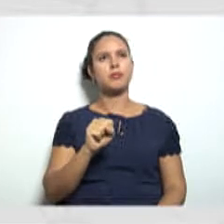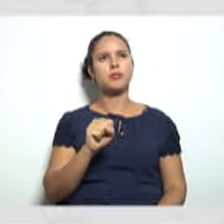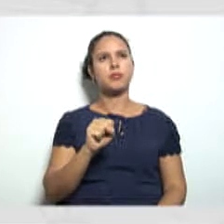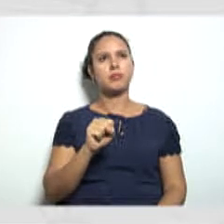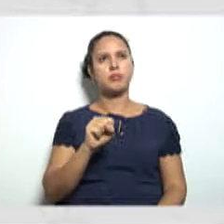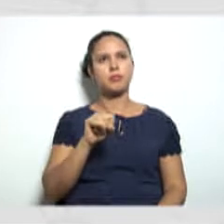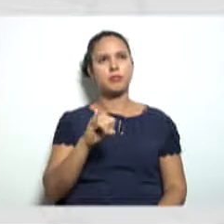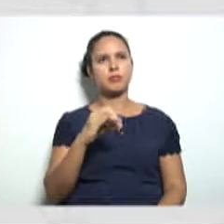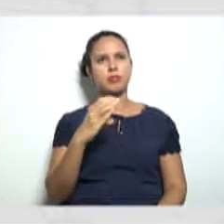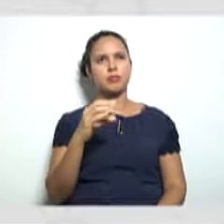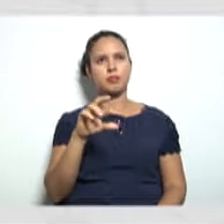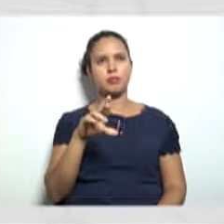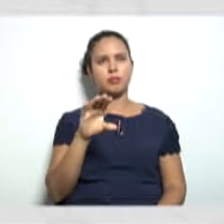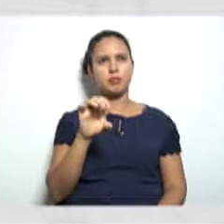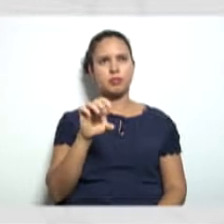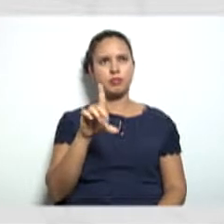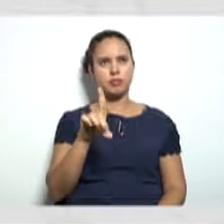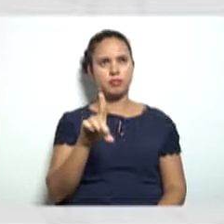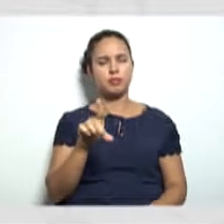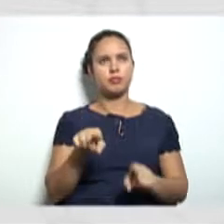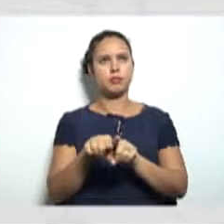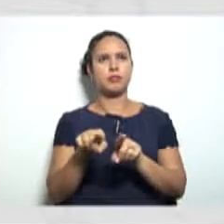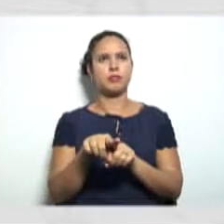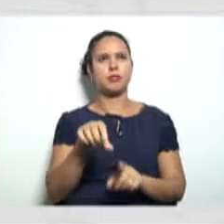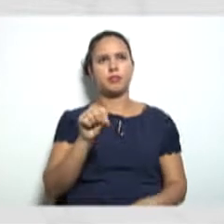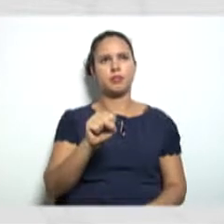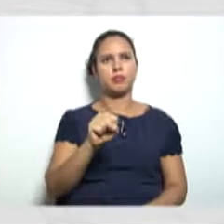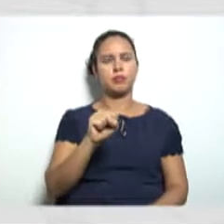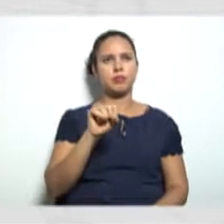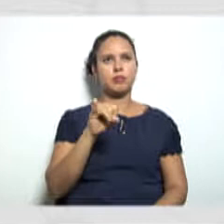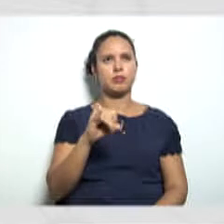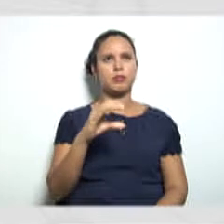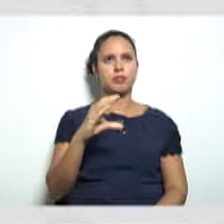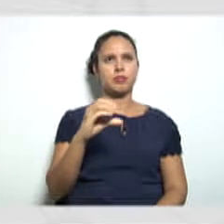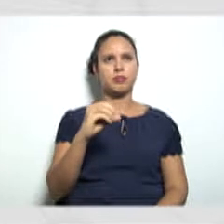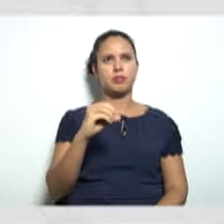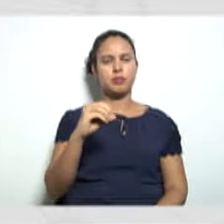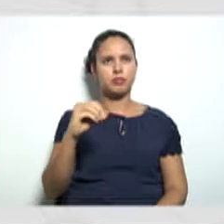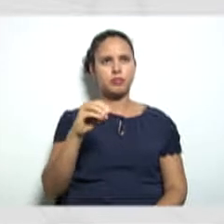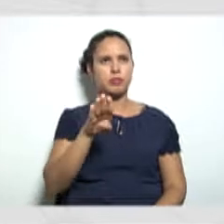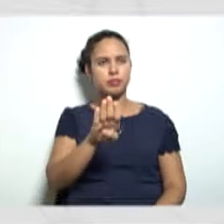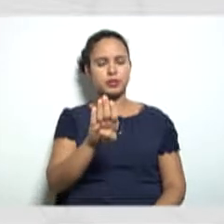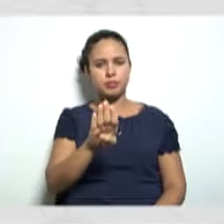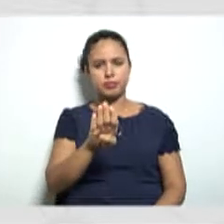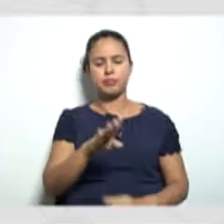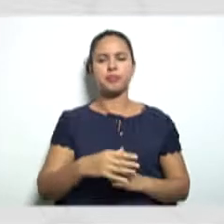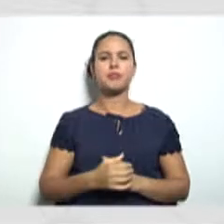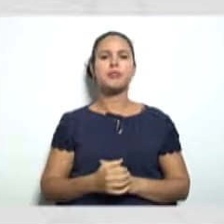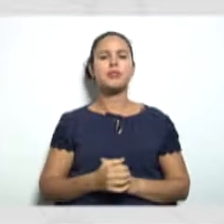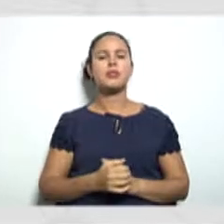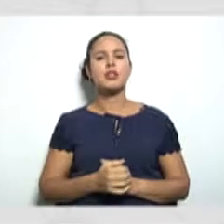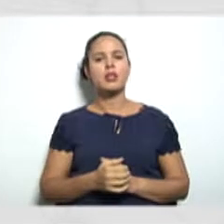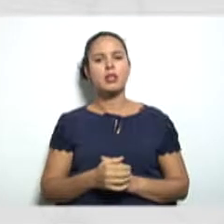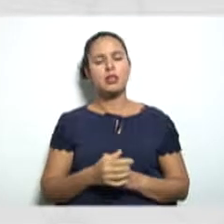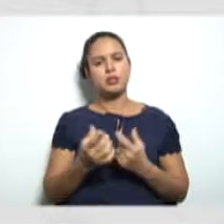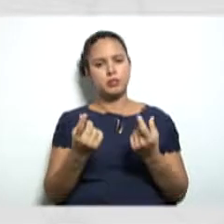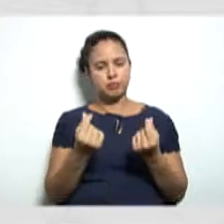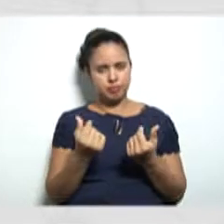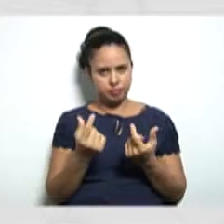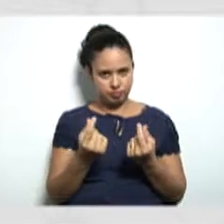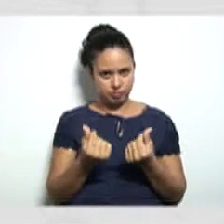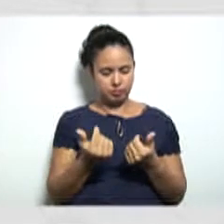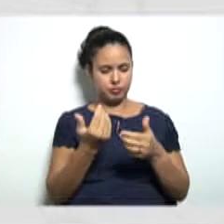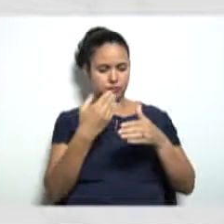Sicobi. As cooperativas de crédito diferenciam-se dos bancos tradicionais no momento em que reinvestem a poupança de